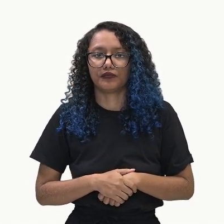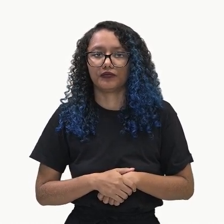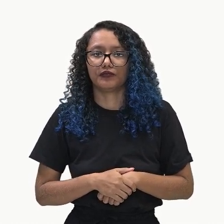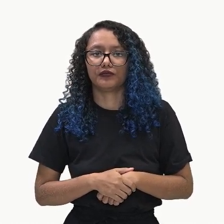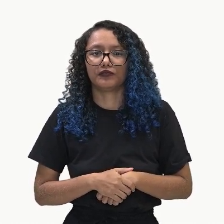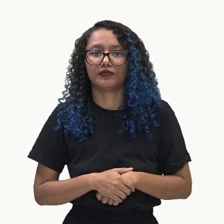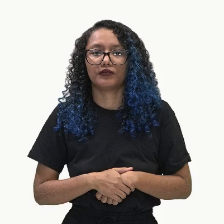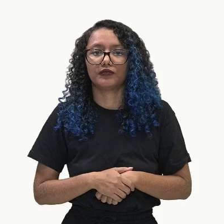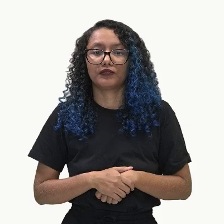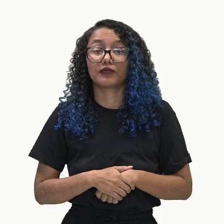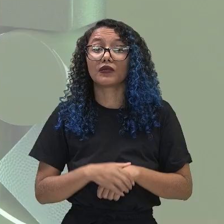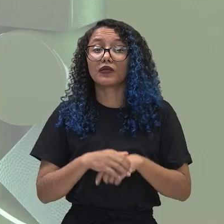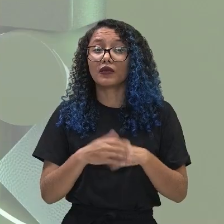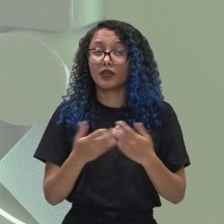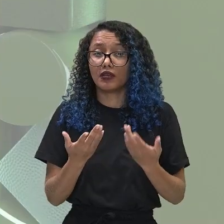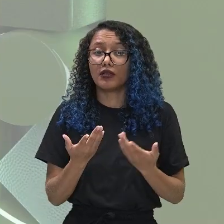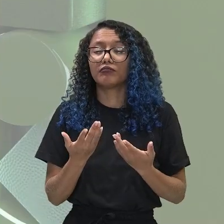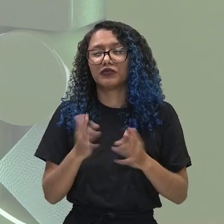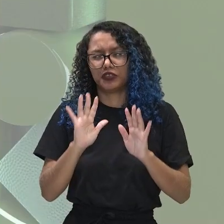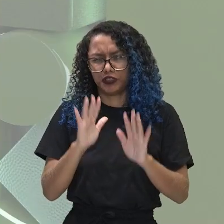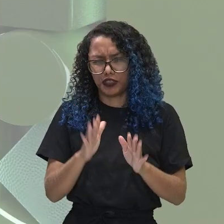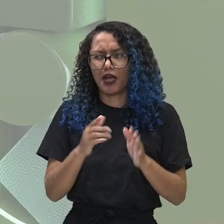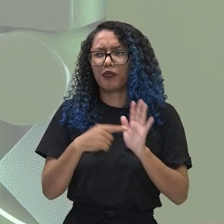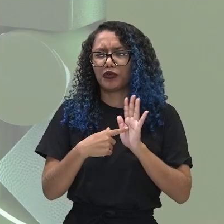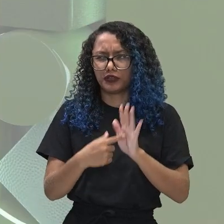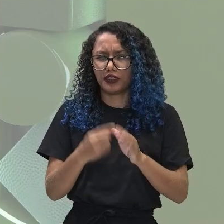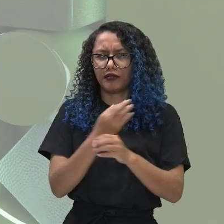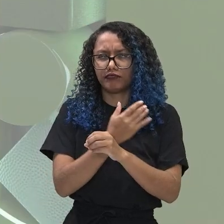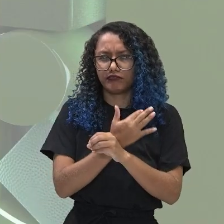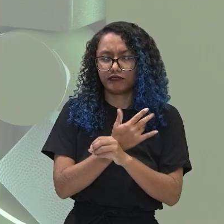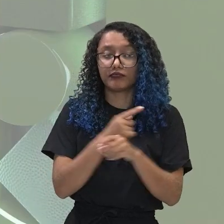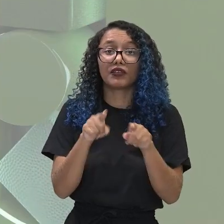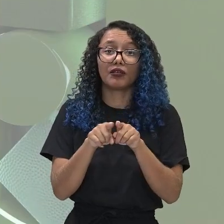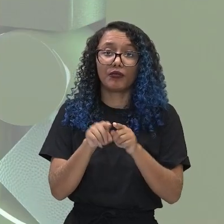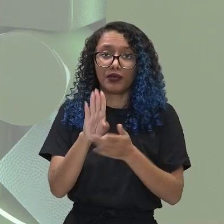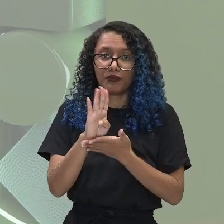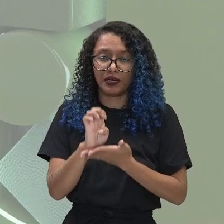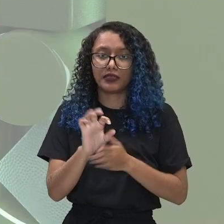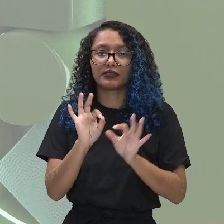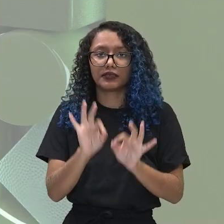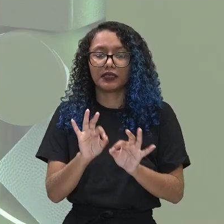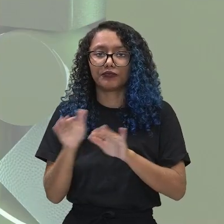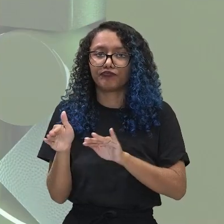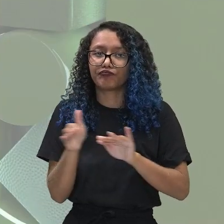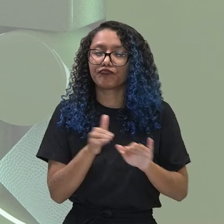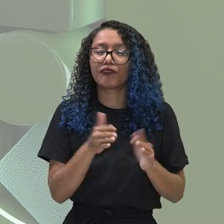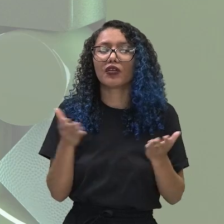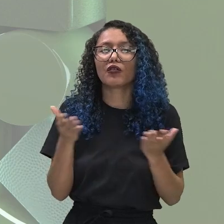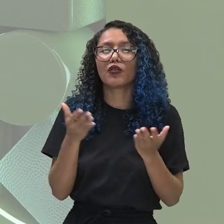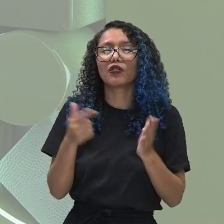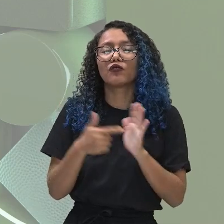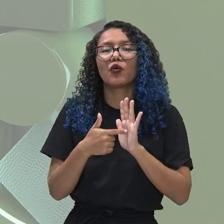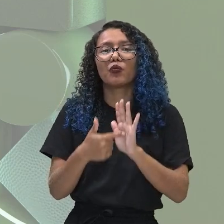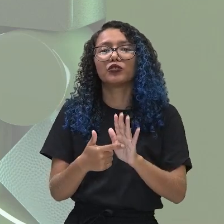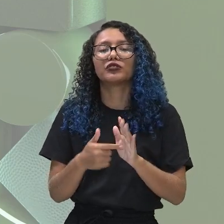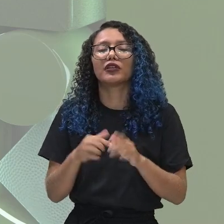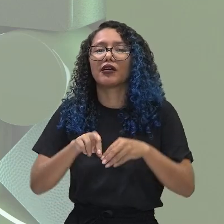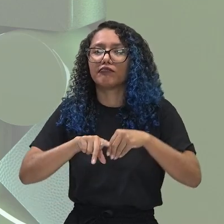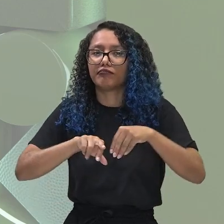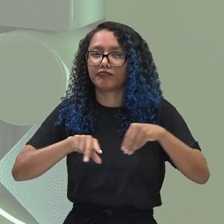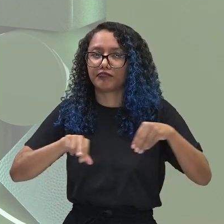vimos os ácidos e bases, certo? E agora vamos ver o quê? Os